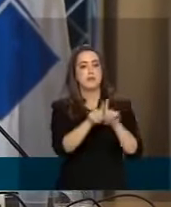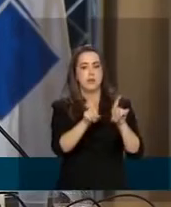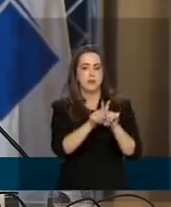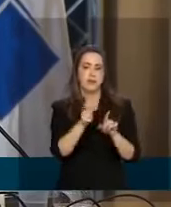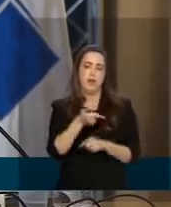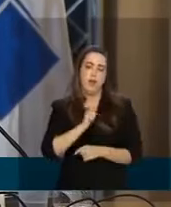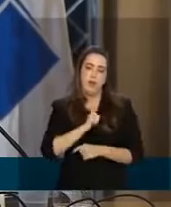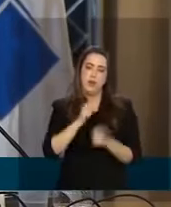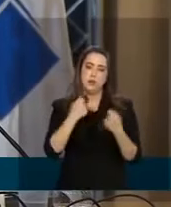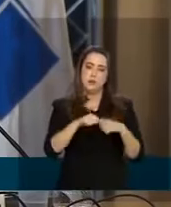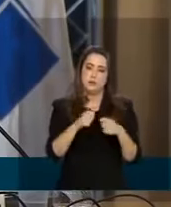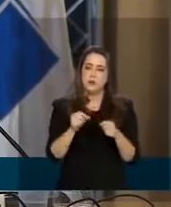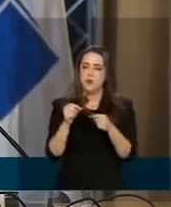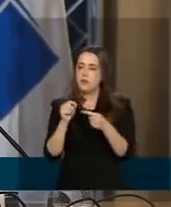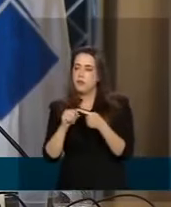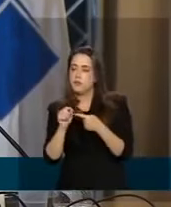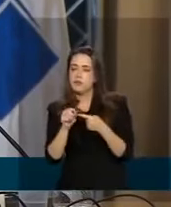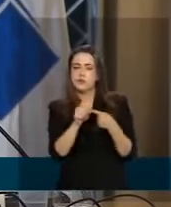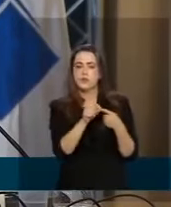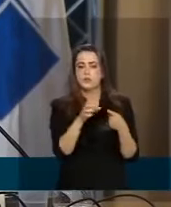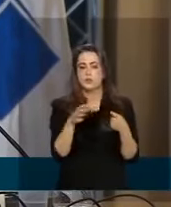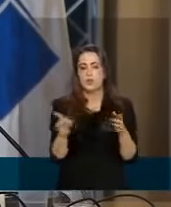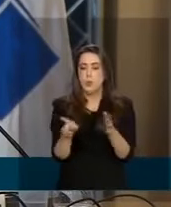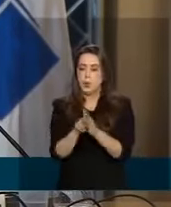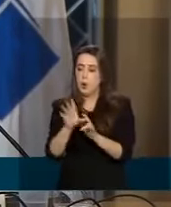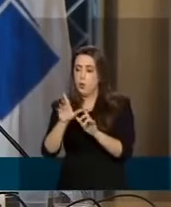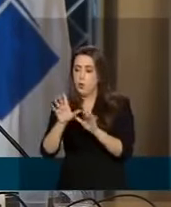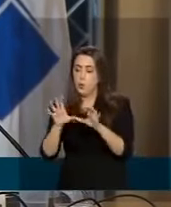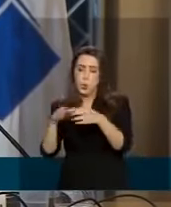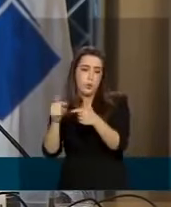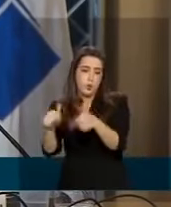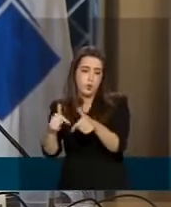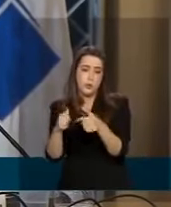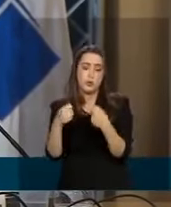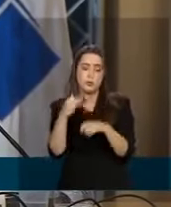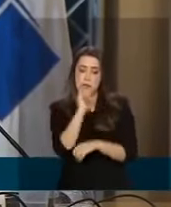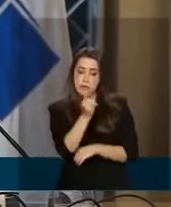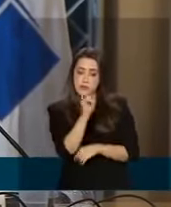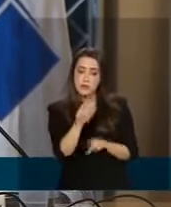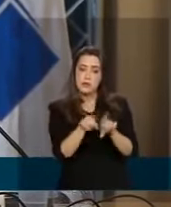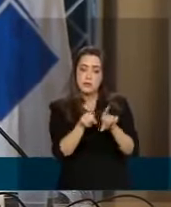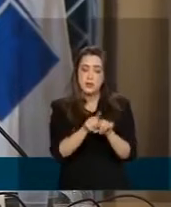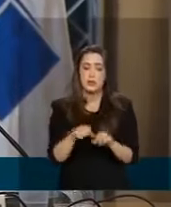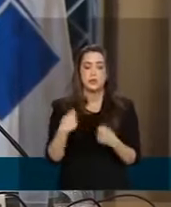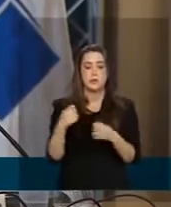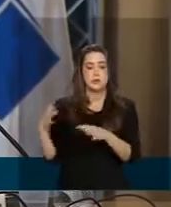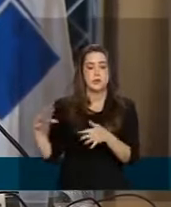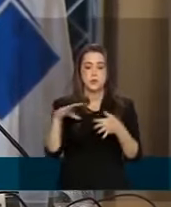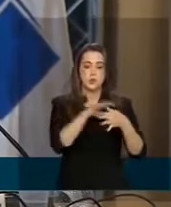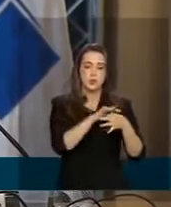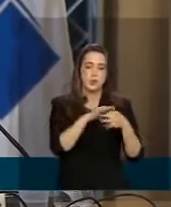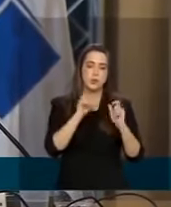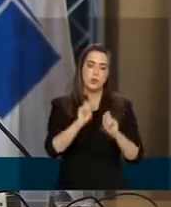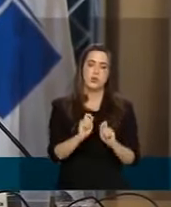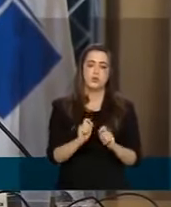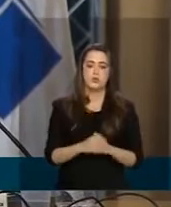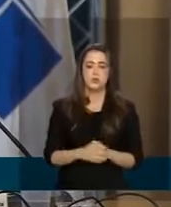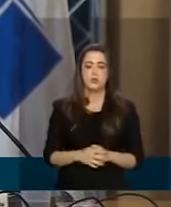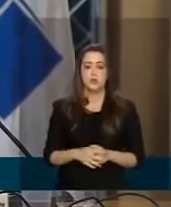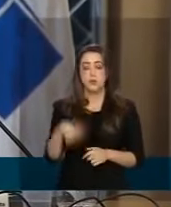para fazer entre seus funcionários, é importante que eles também notifiquem. A gente tem que se unir no sentido de